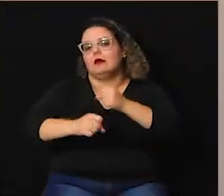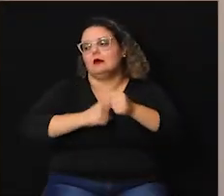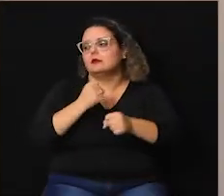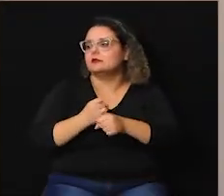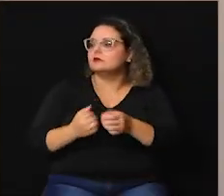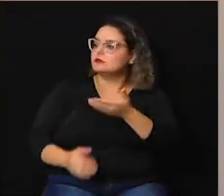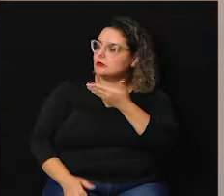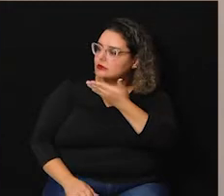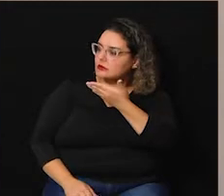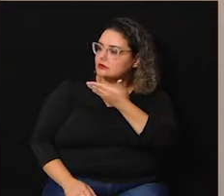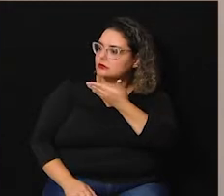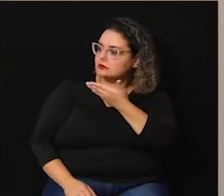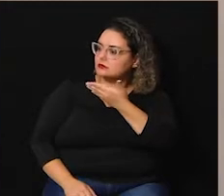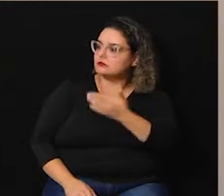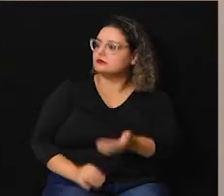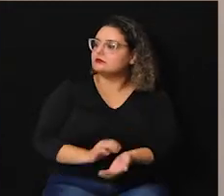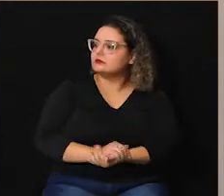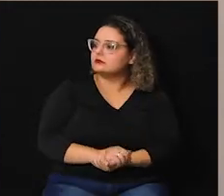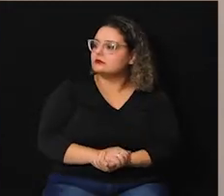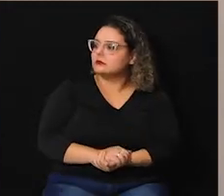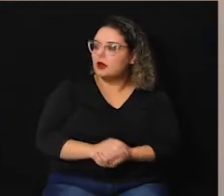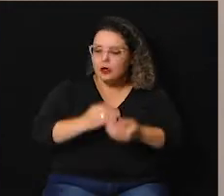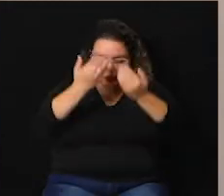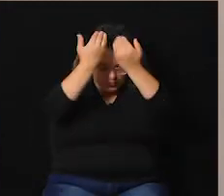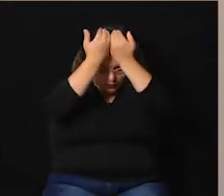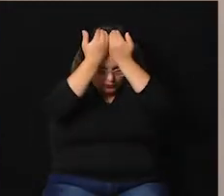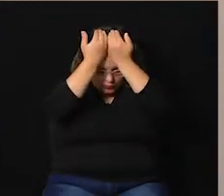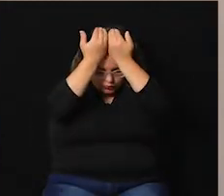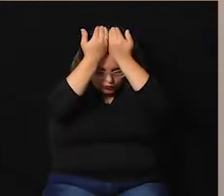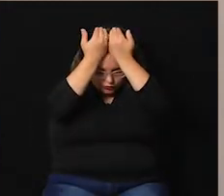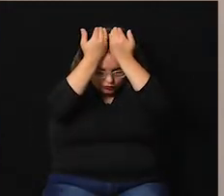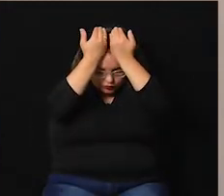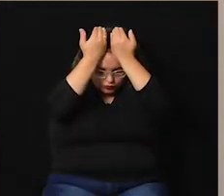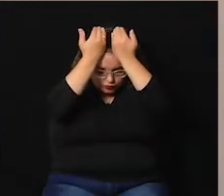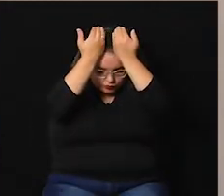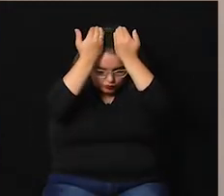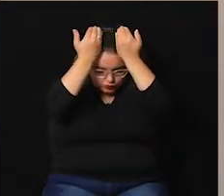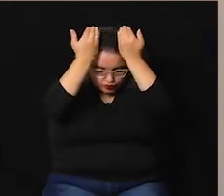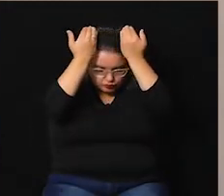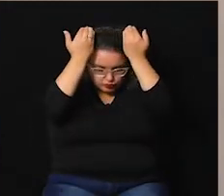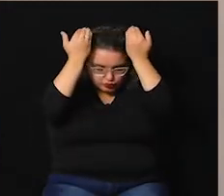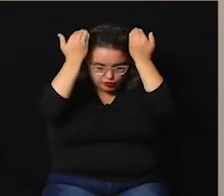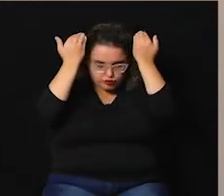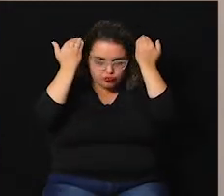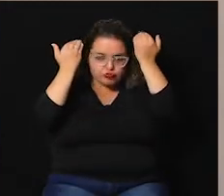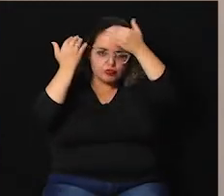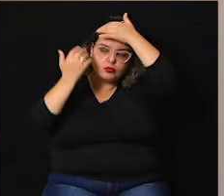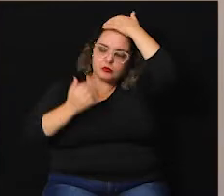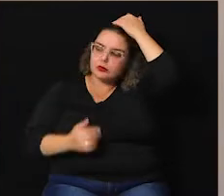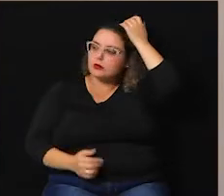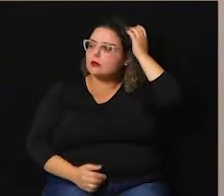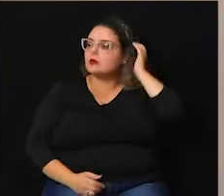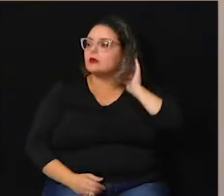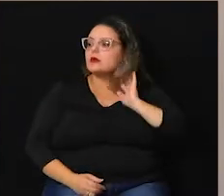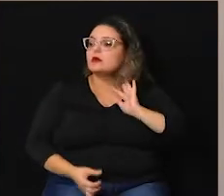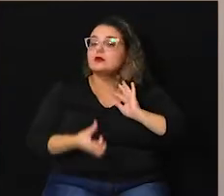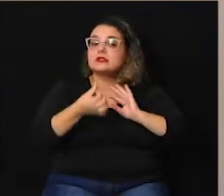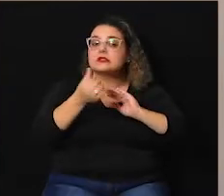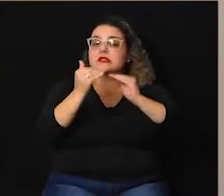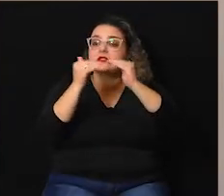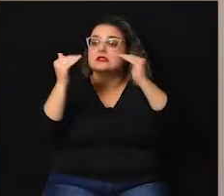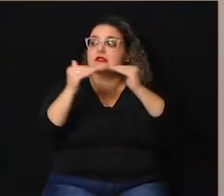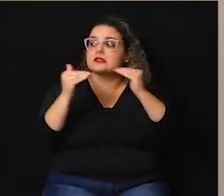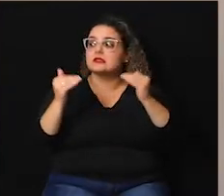Olha, então, Entendi. nós temos, olha, ó, você vê, são 6 graus. É